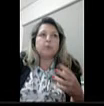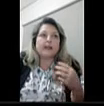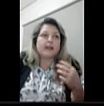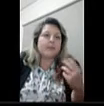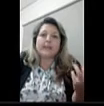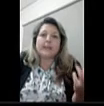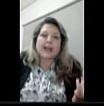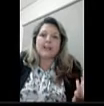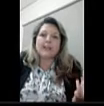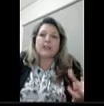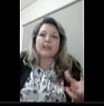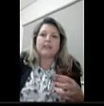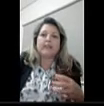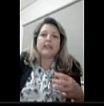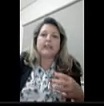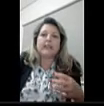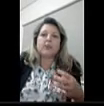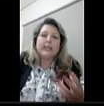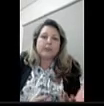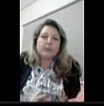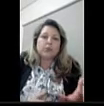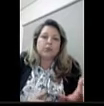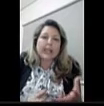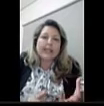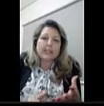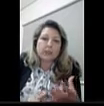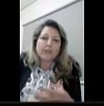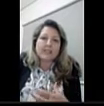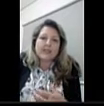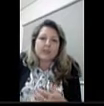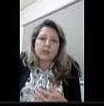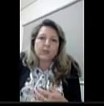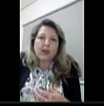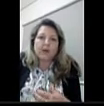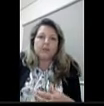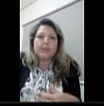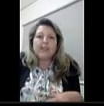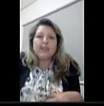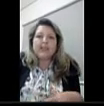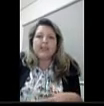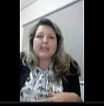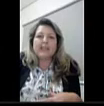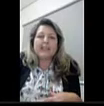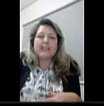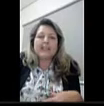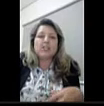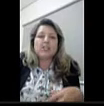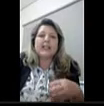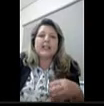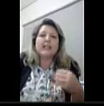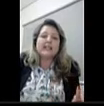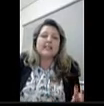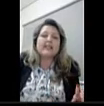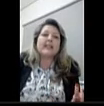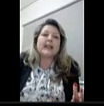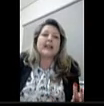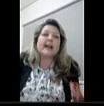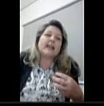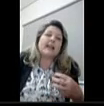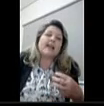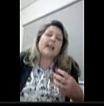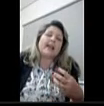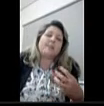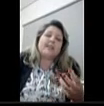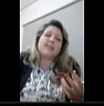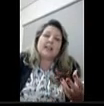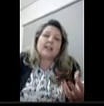alguma reportagem que ela viu. Então, tornar aquilo mais visual e deixar que a criança traga,